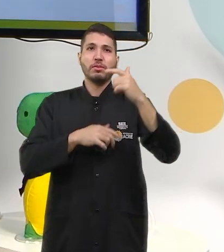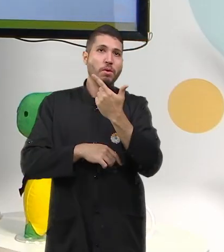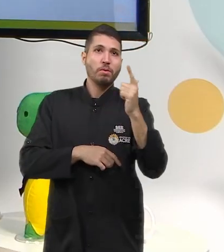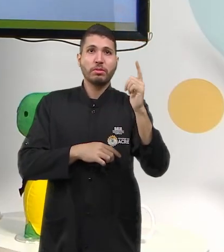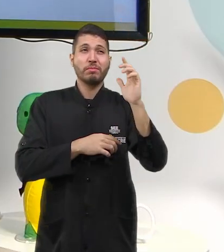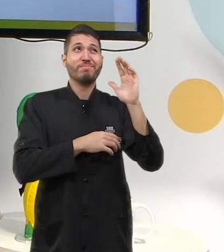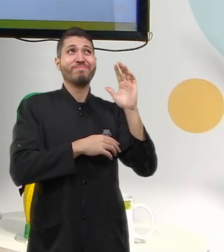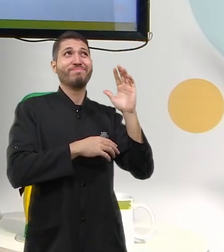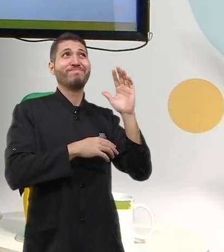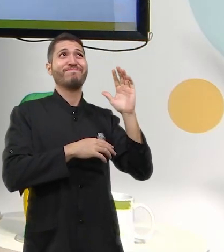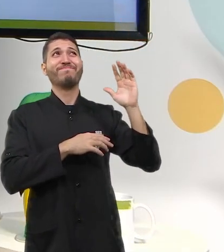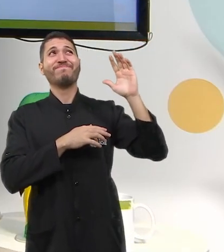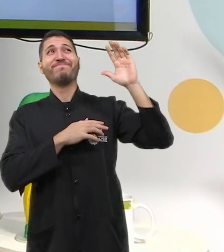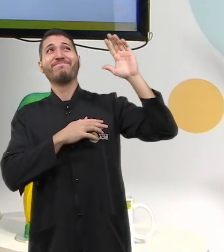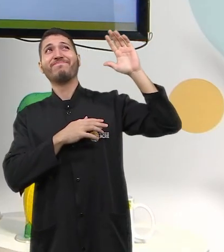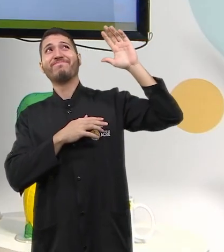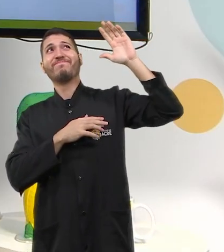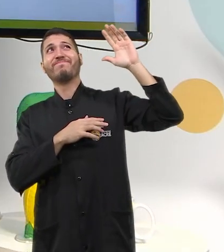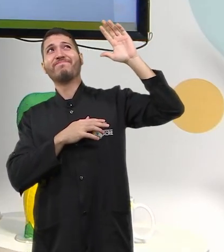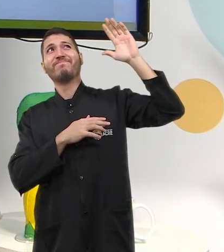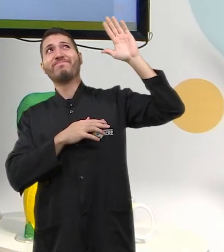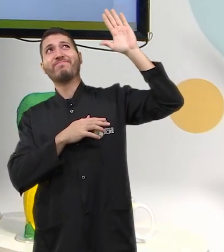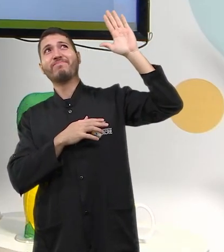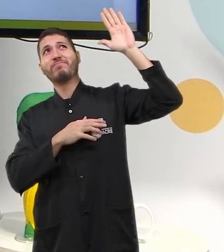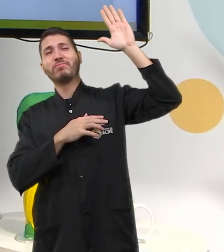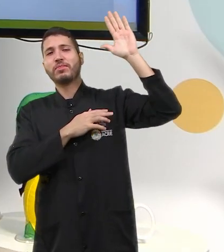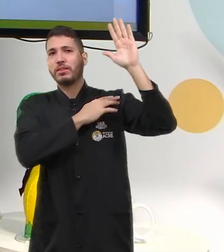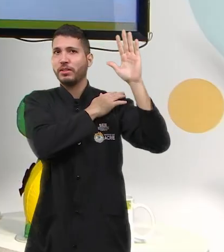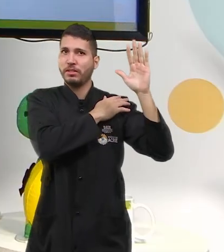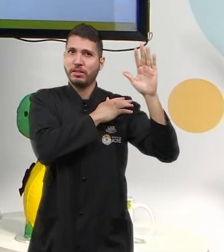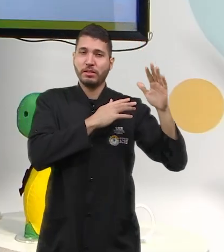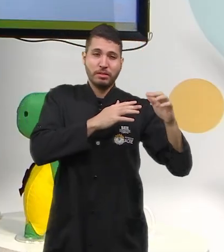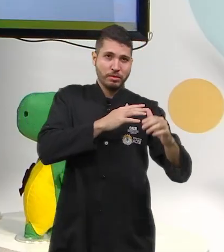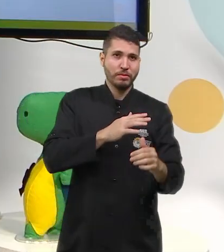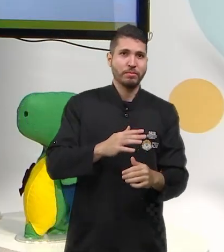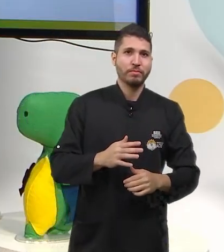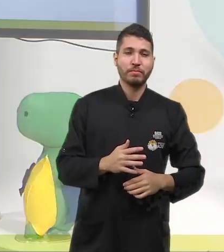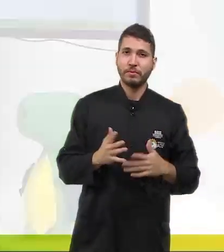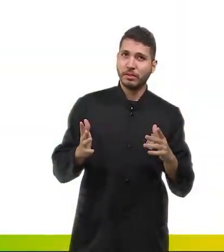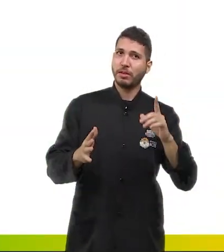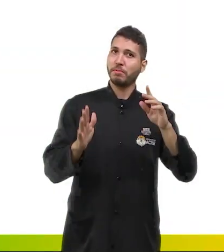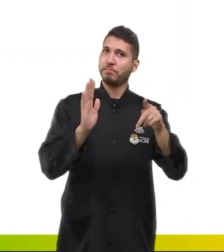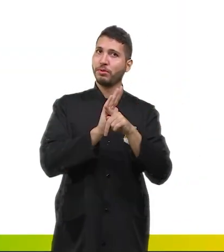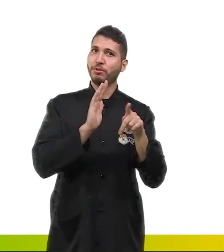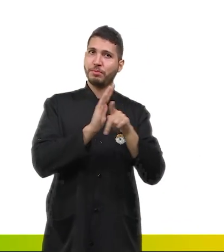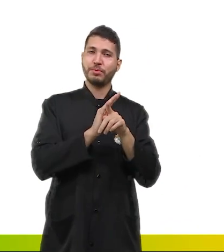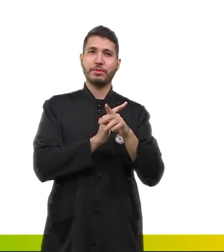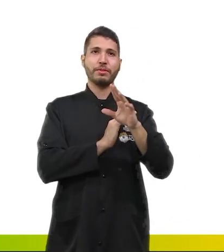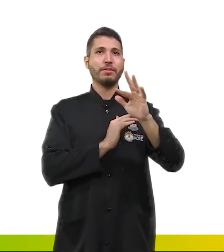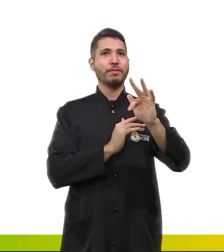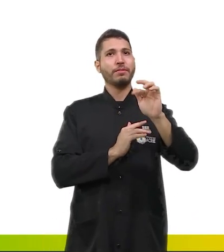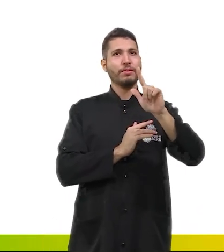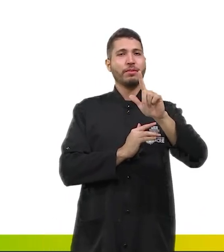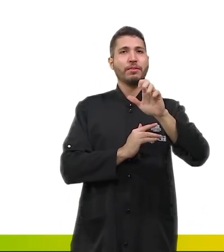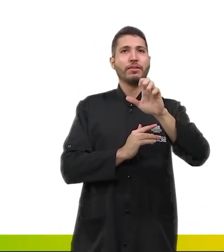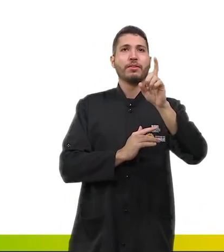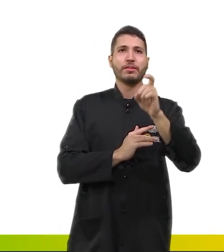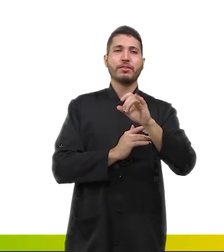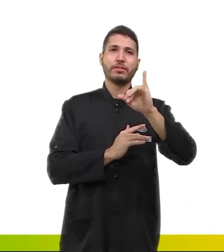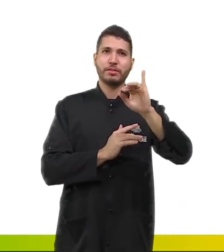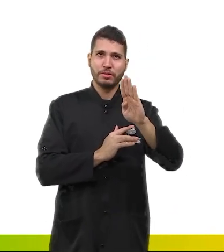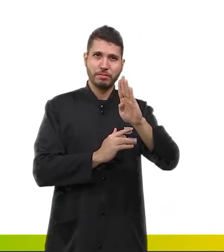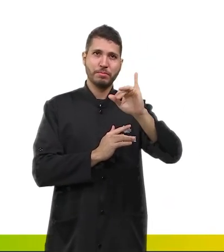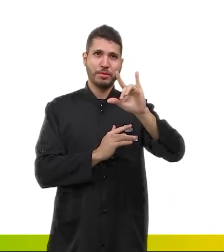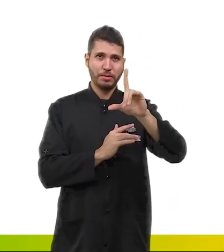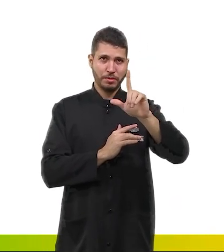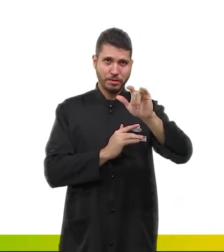de elasticidade, a amplitude do movimento vai ser maior, tá bom? Então, quantos tipos? Temos a estática, máxima